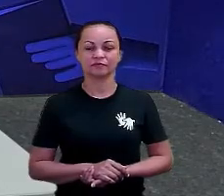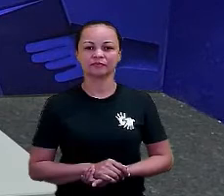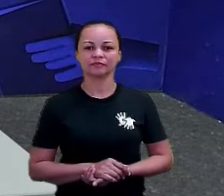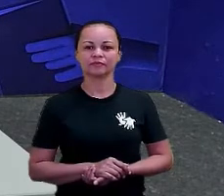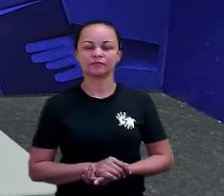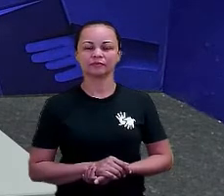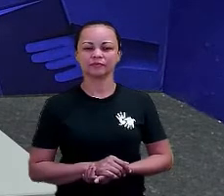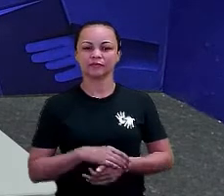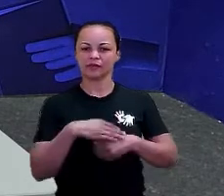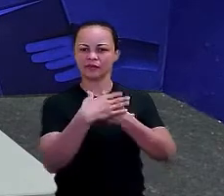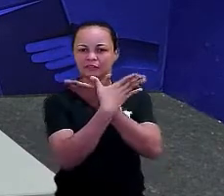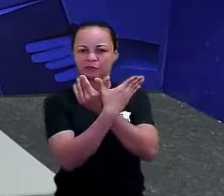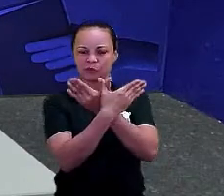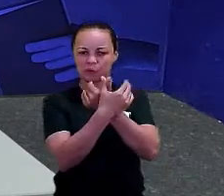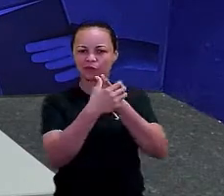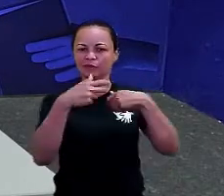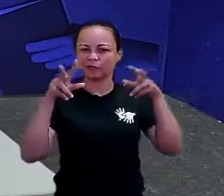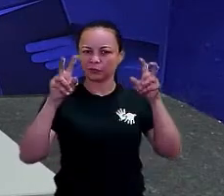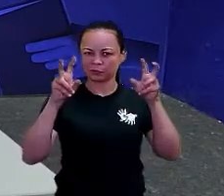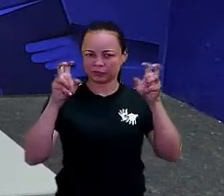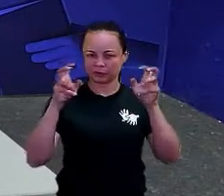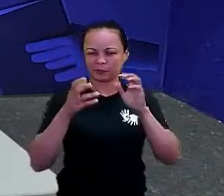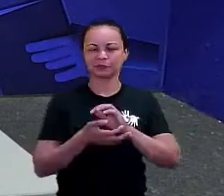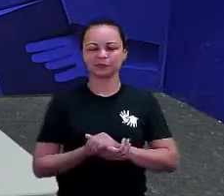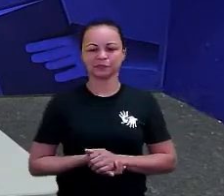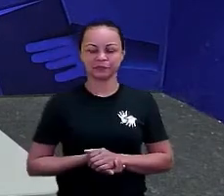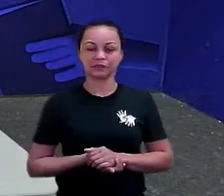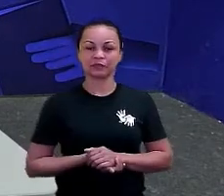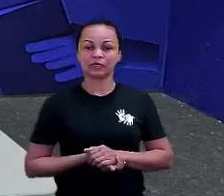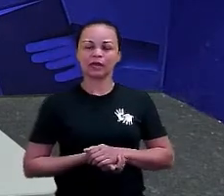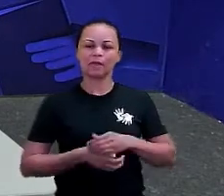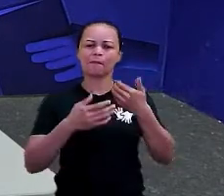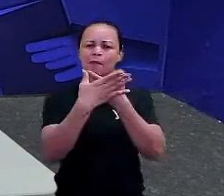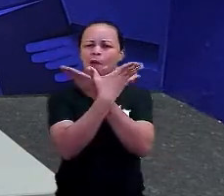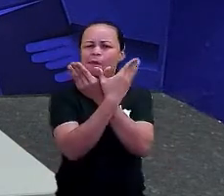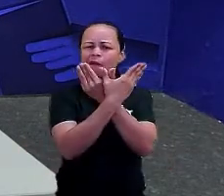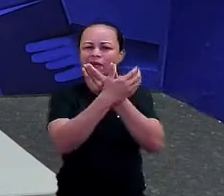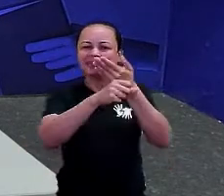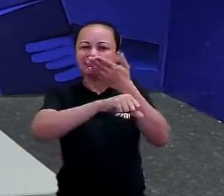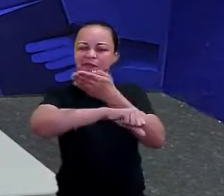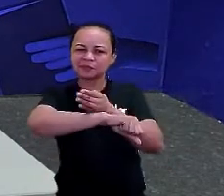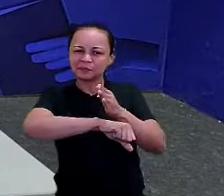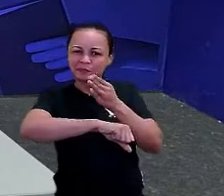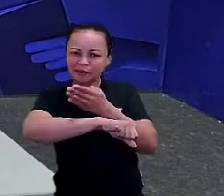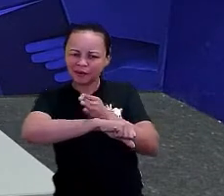de Vinícius de Moraes. Borboletas brancas,